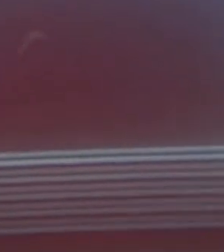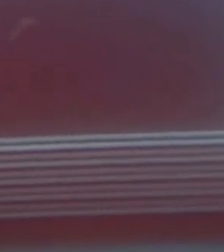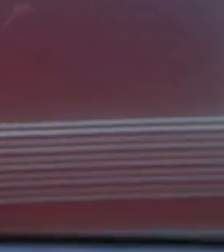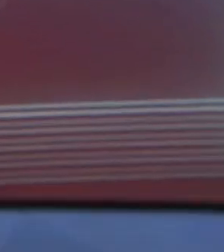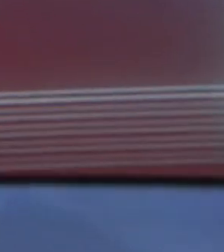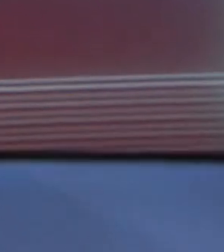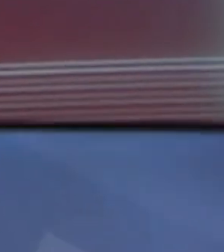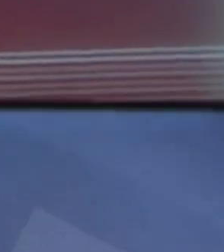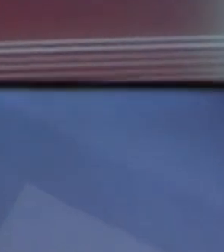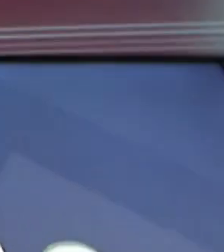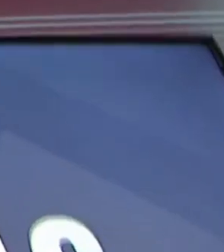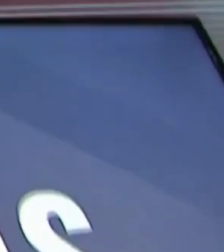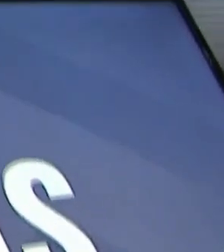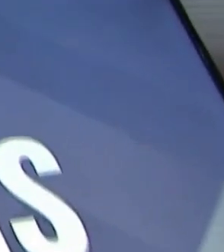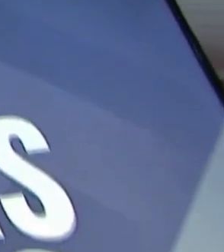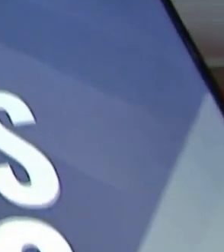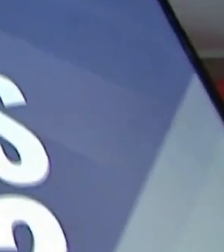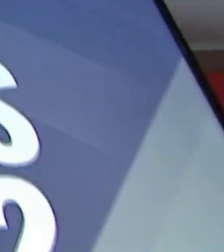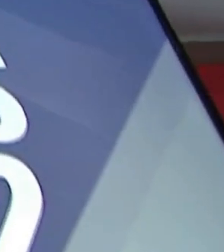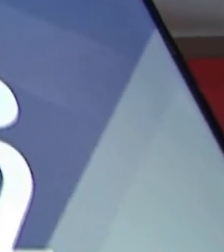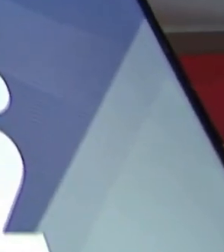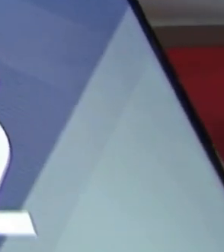E aí